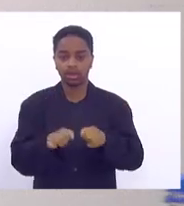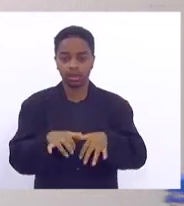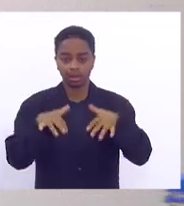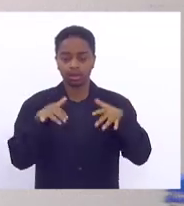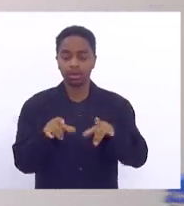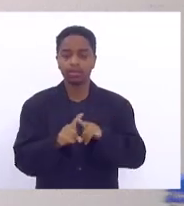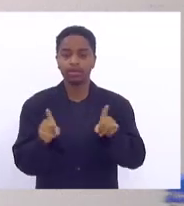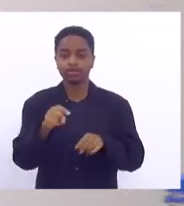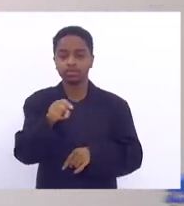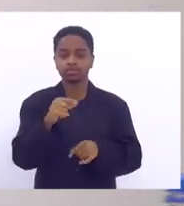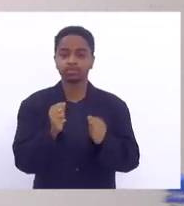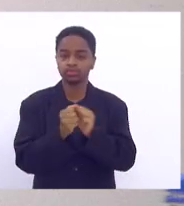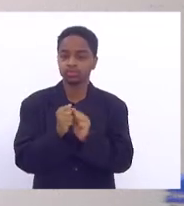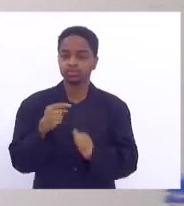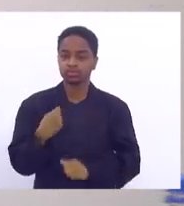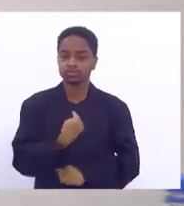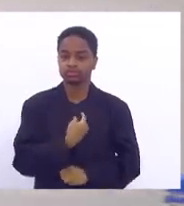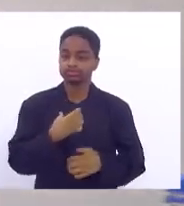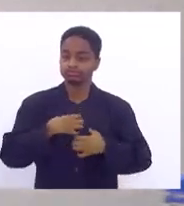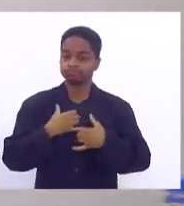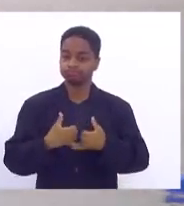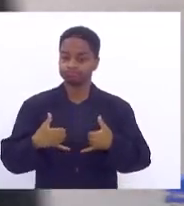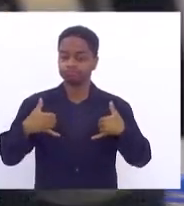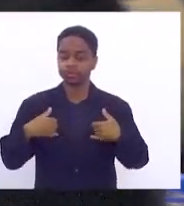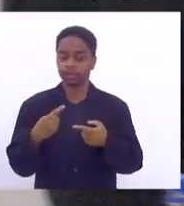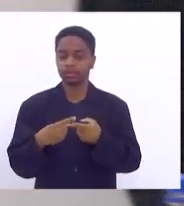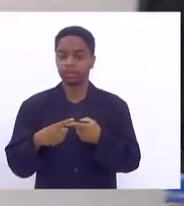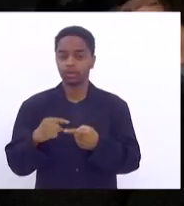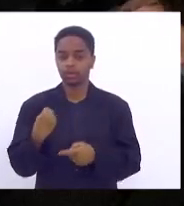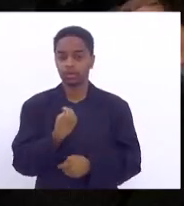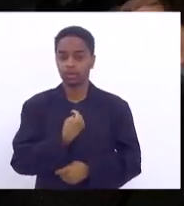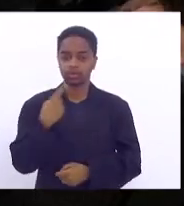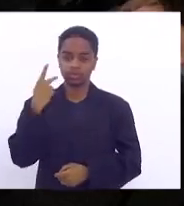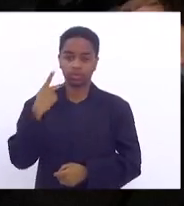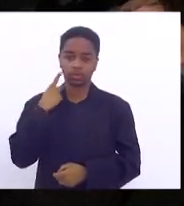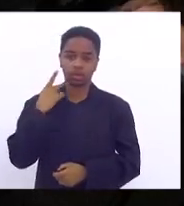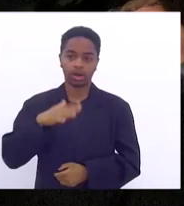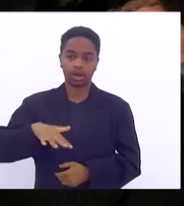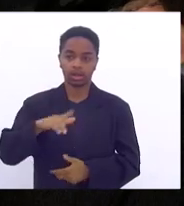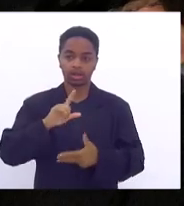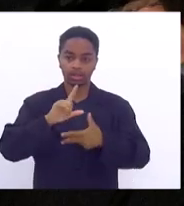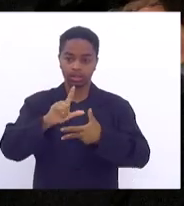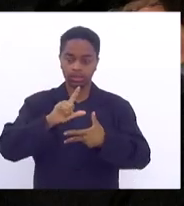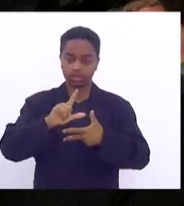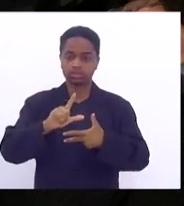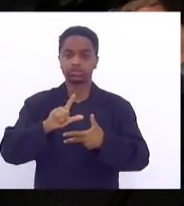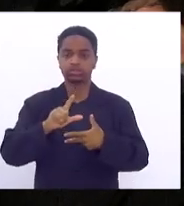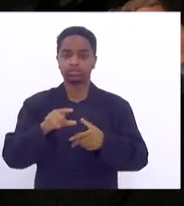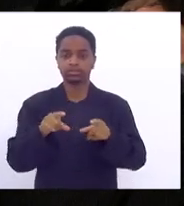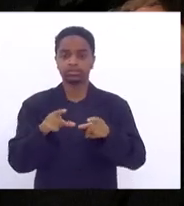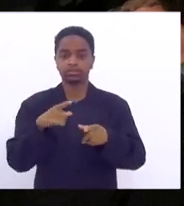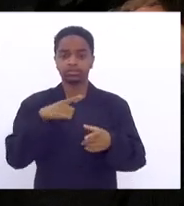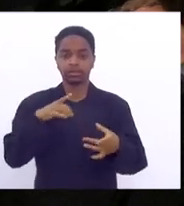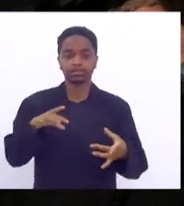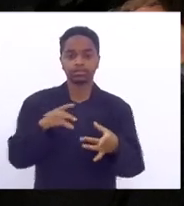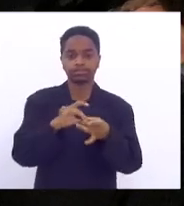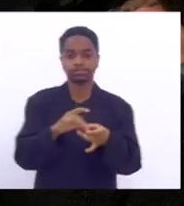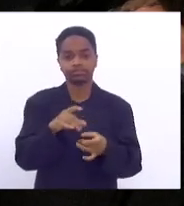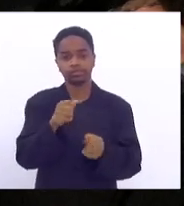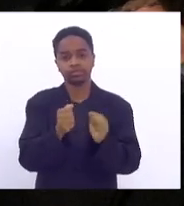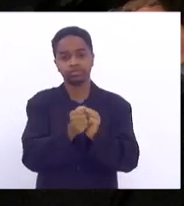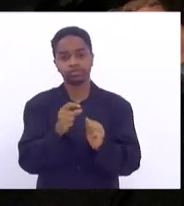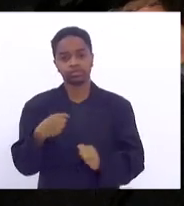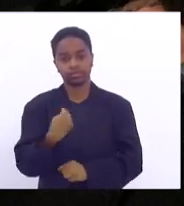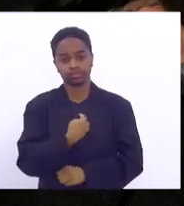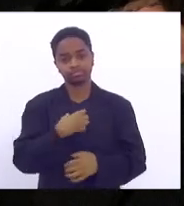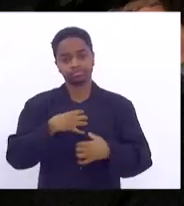aqui conosco essa manhã é uma honra para nós Procuradores legislativos legislativos ter o senhor aqui na abertura nos